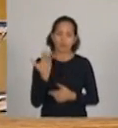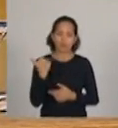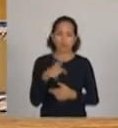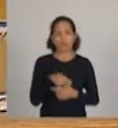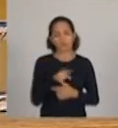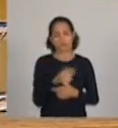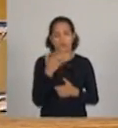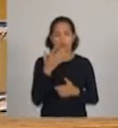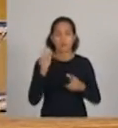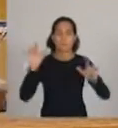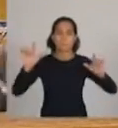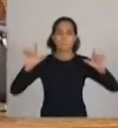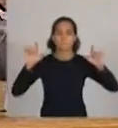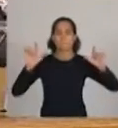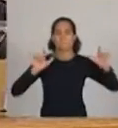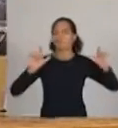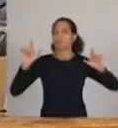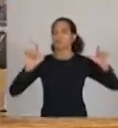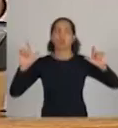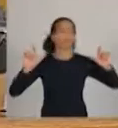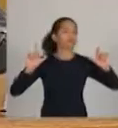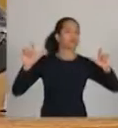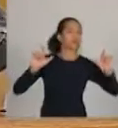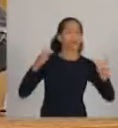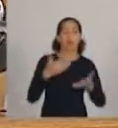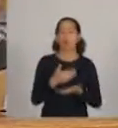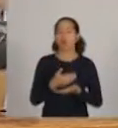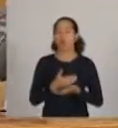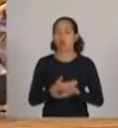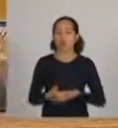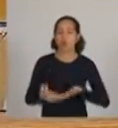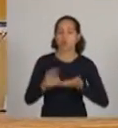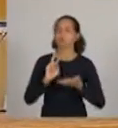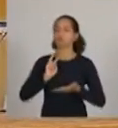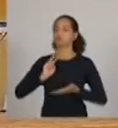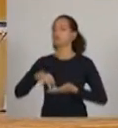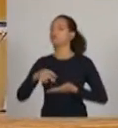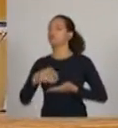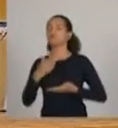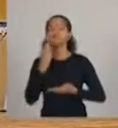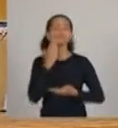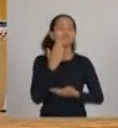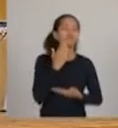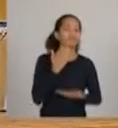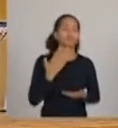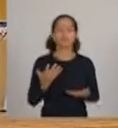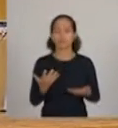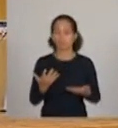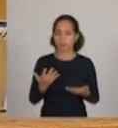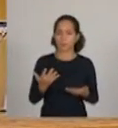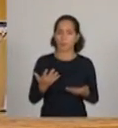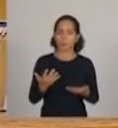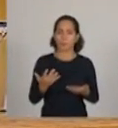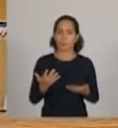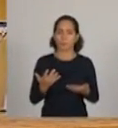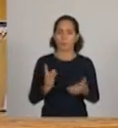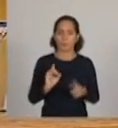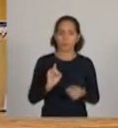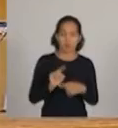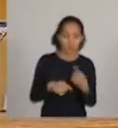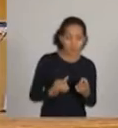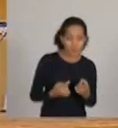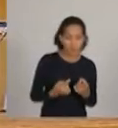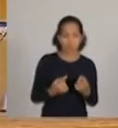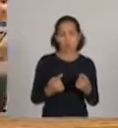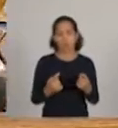ser midiático, começou a fazer aquelas aparições magistrais, depois que as